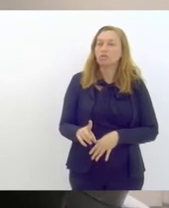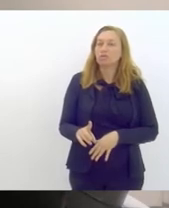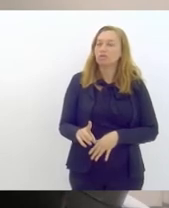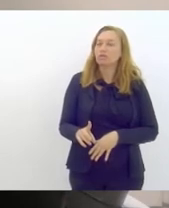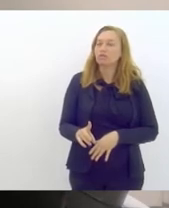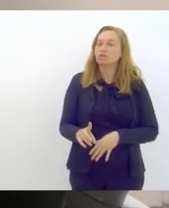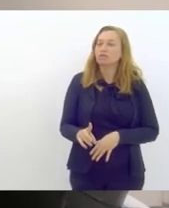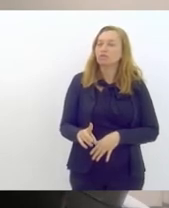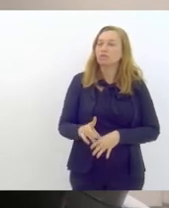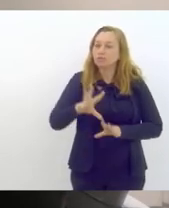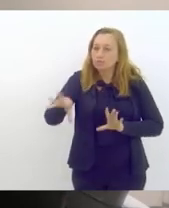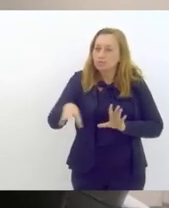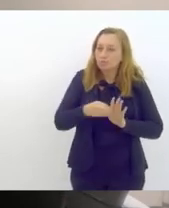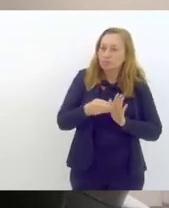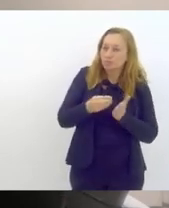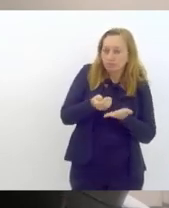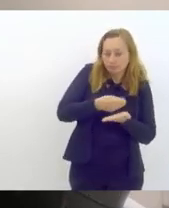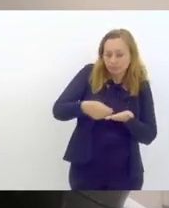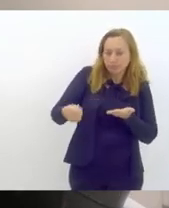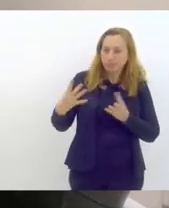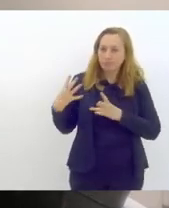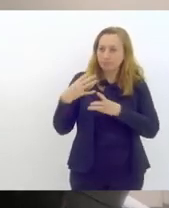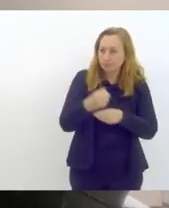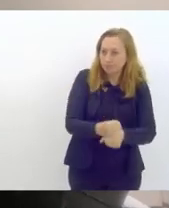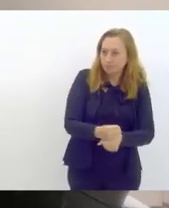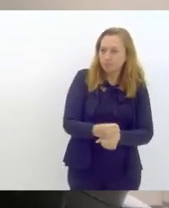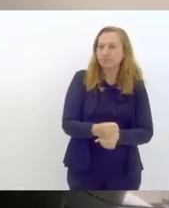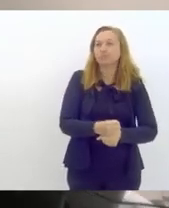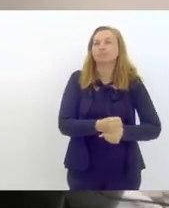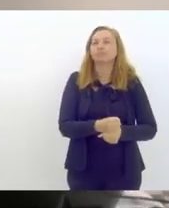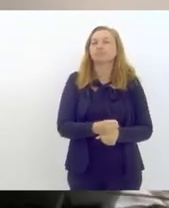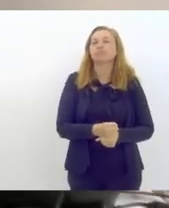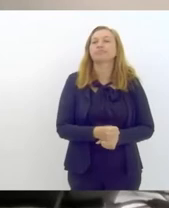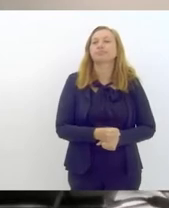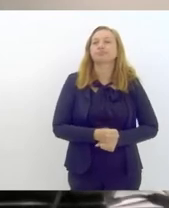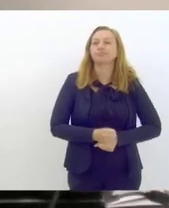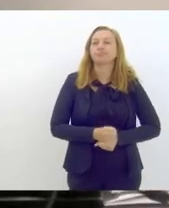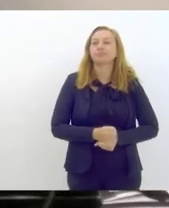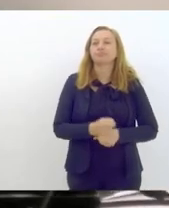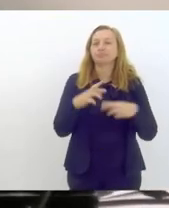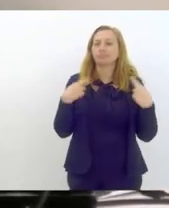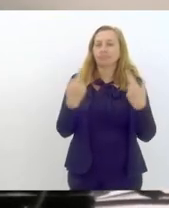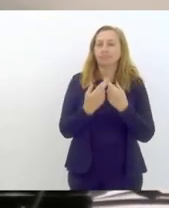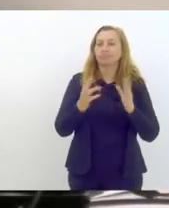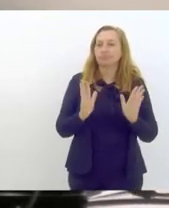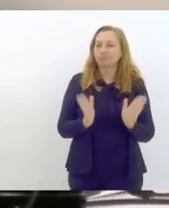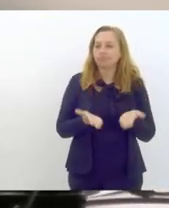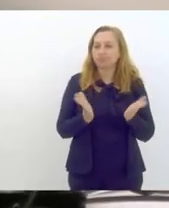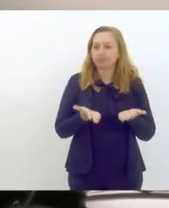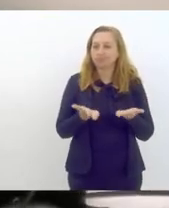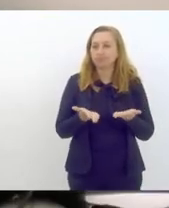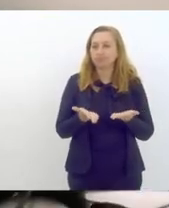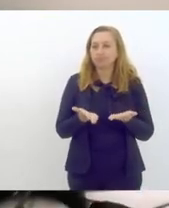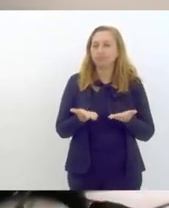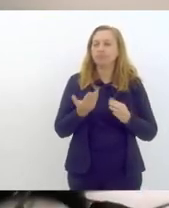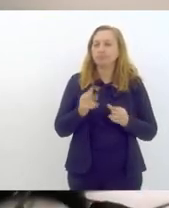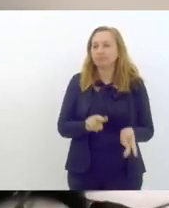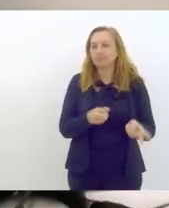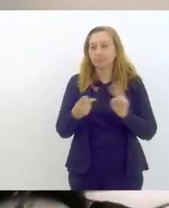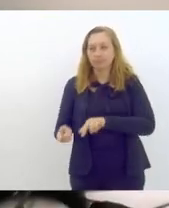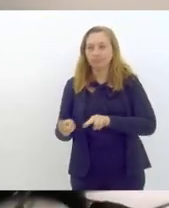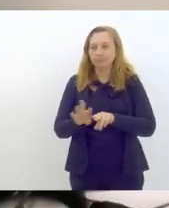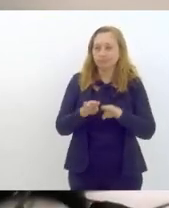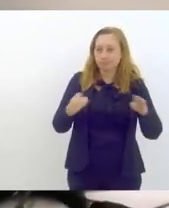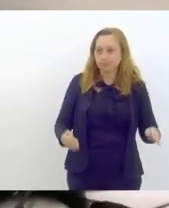vai ser colocado no papel, o resumo daqui dessa audiência hoje. E, ao ser encaminhado para a